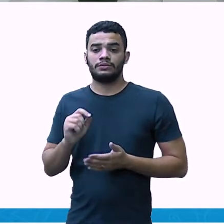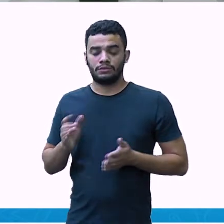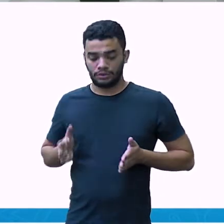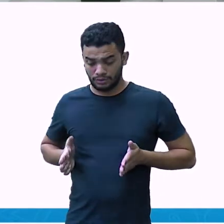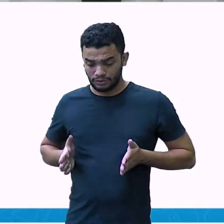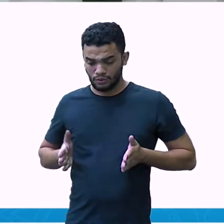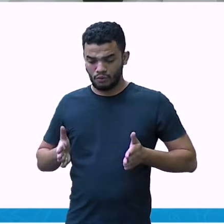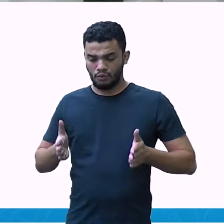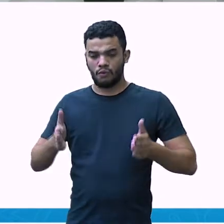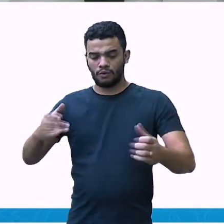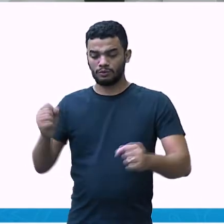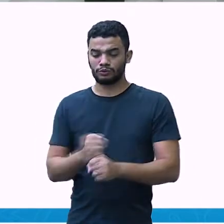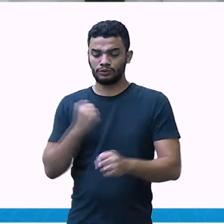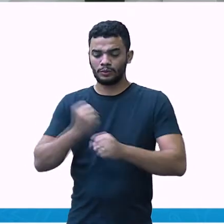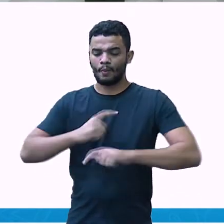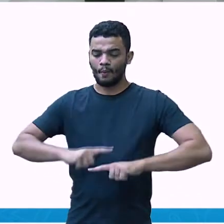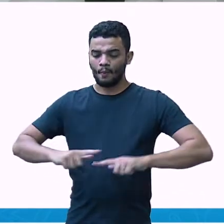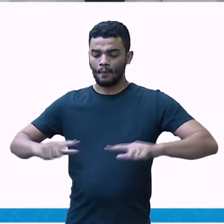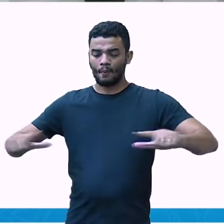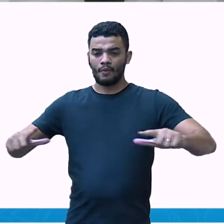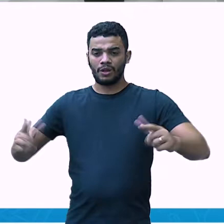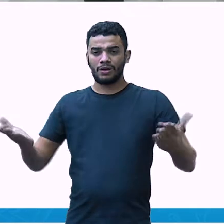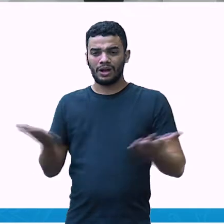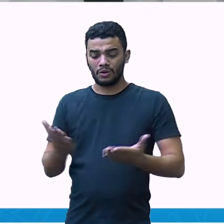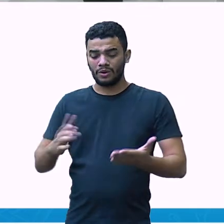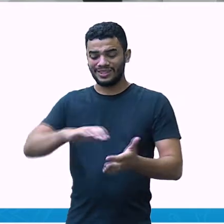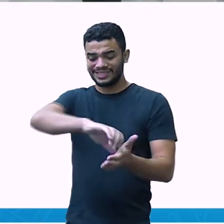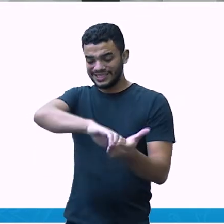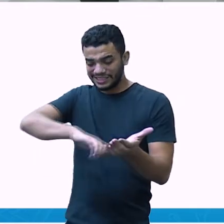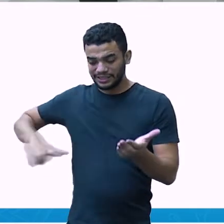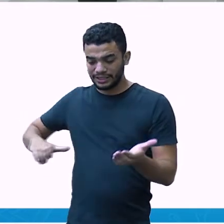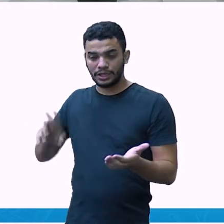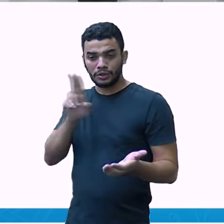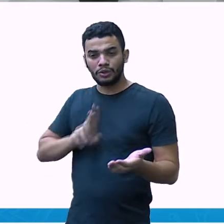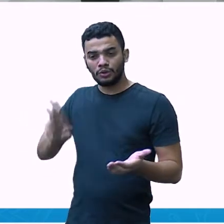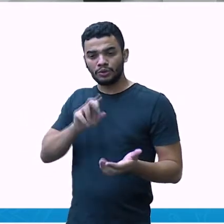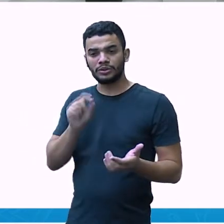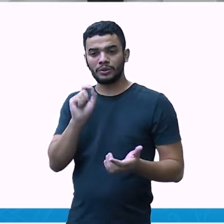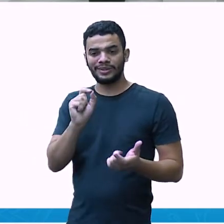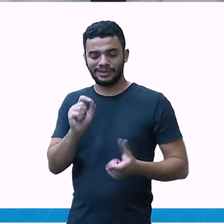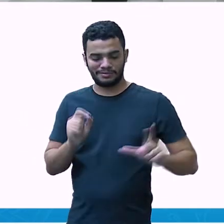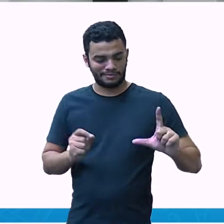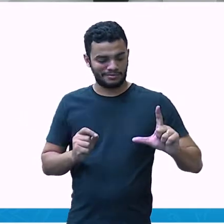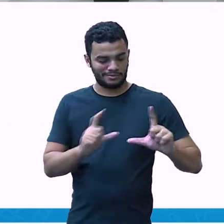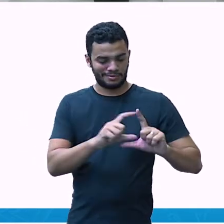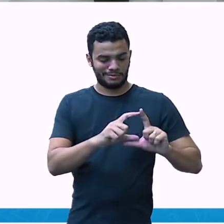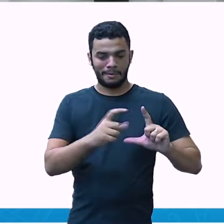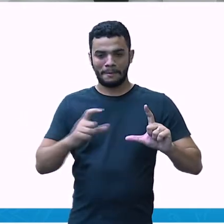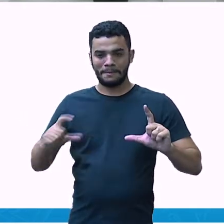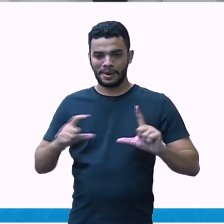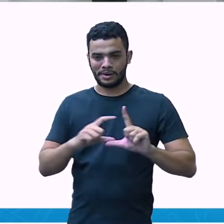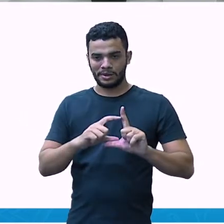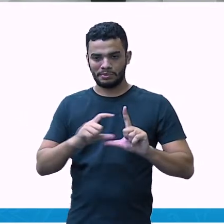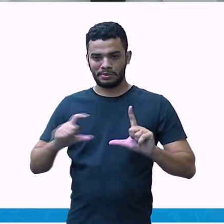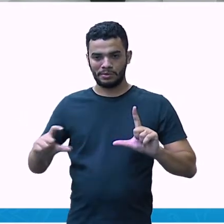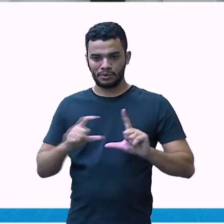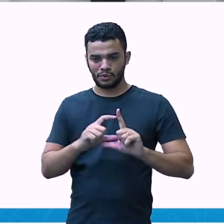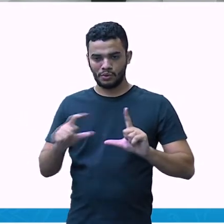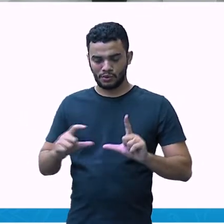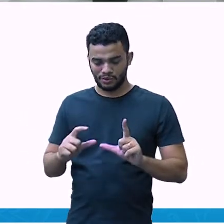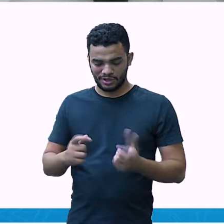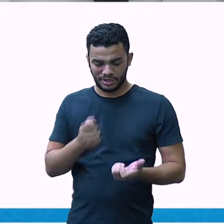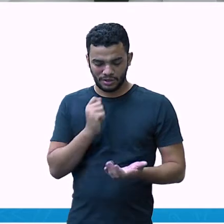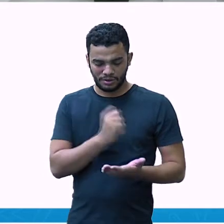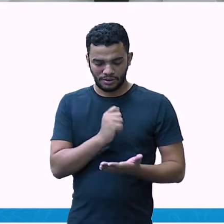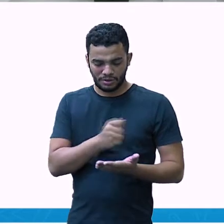o distanciamento, ao colocar, permite com que a água da chuva